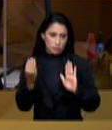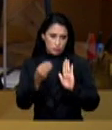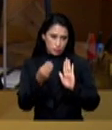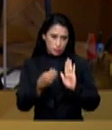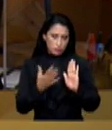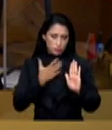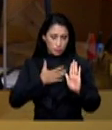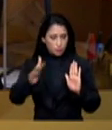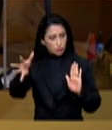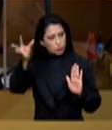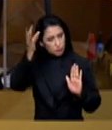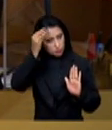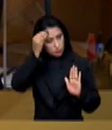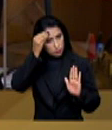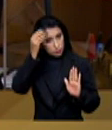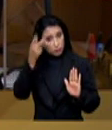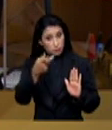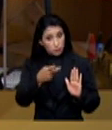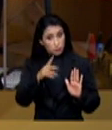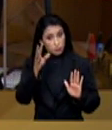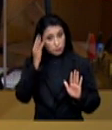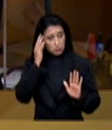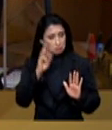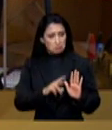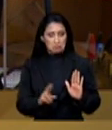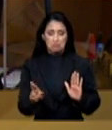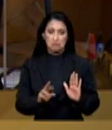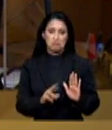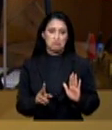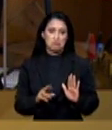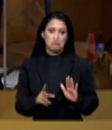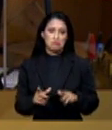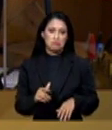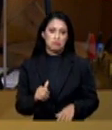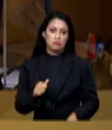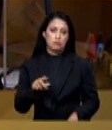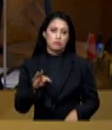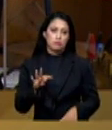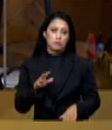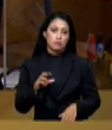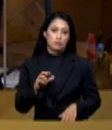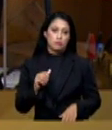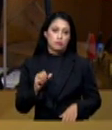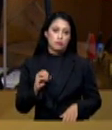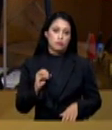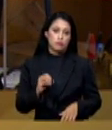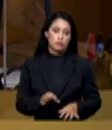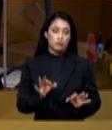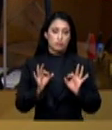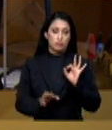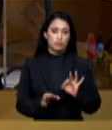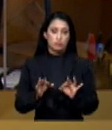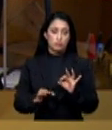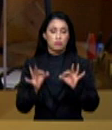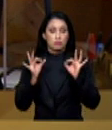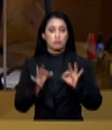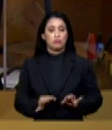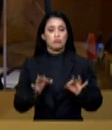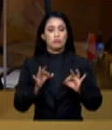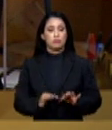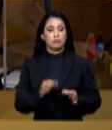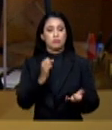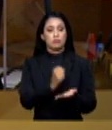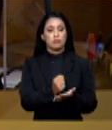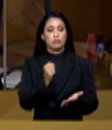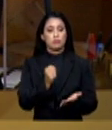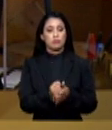pelo meu entendimento ou entendimento não haveria risco ao ato jurídico perfeito diante da manutenção da legalidade